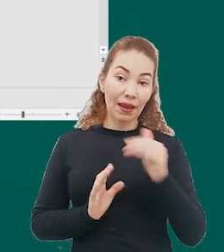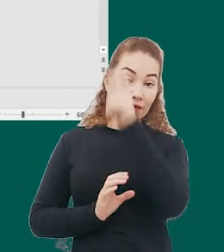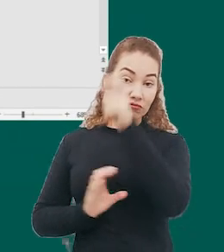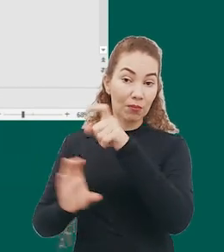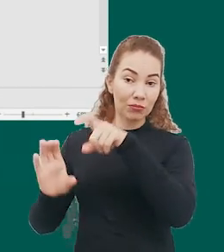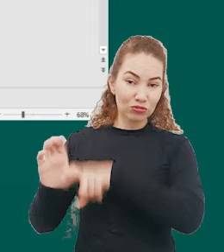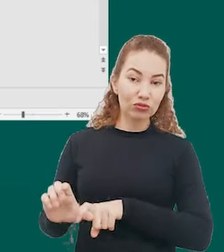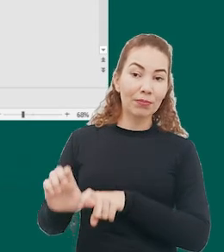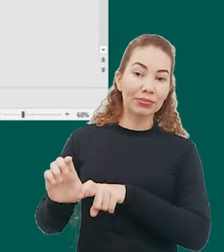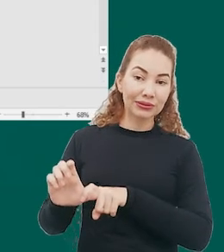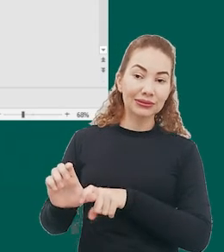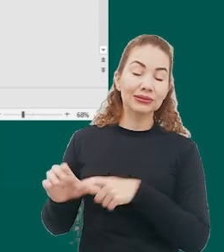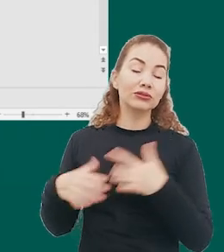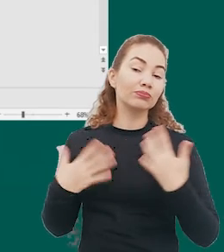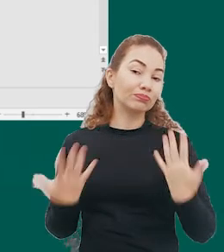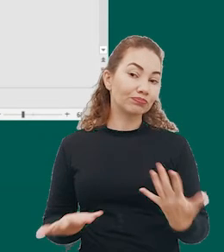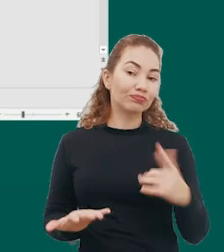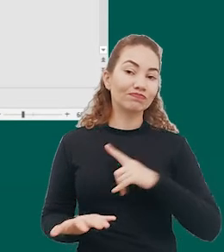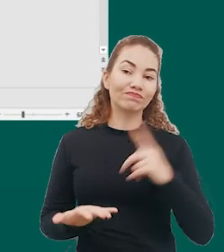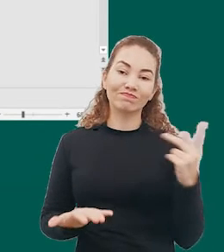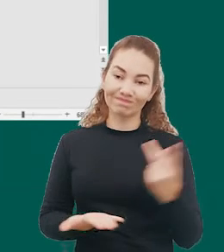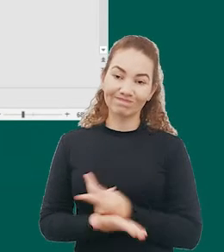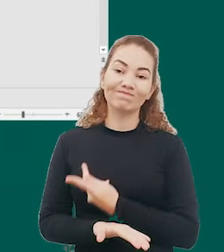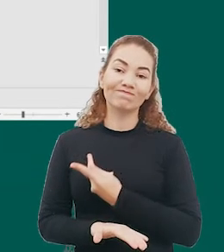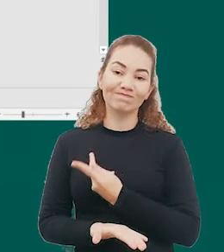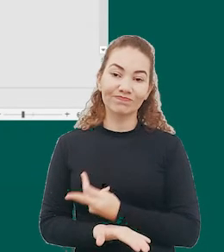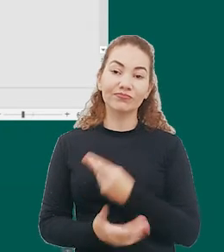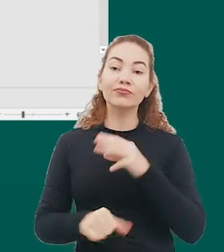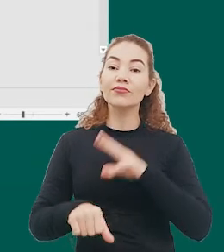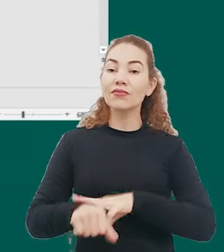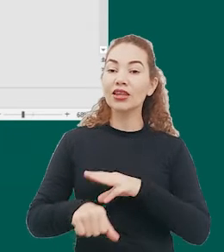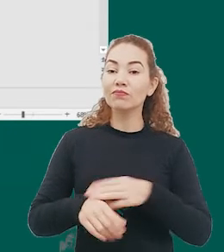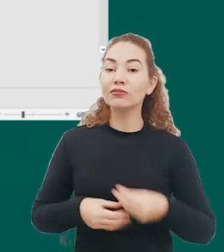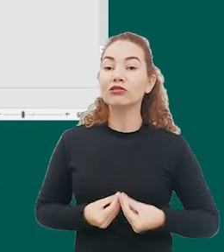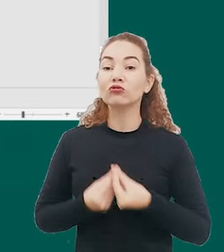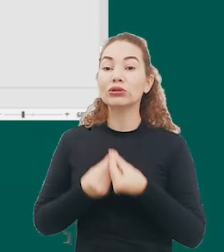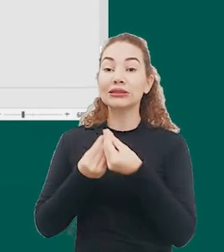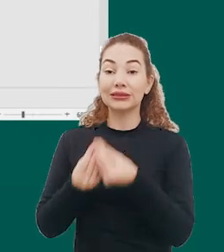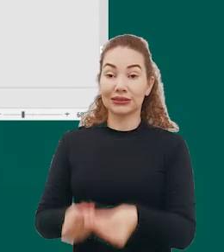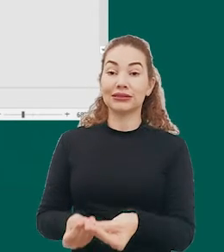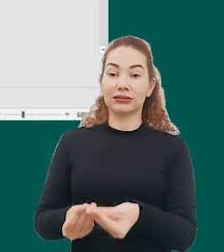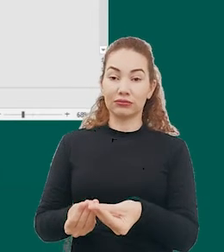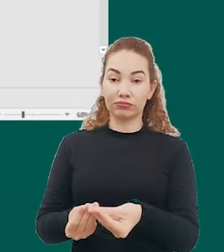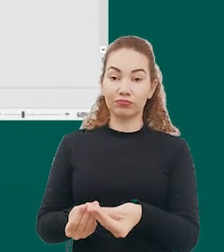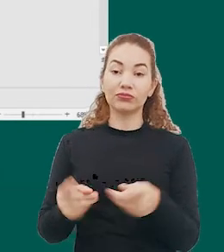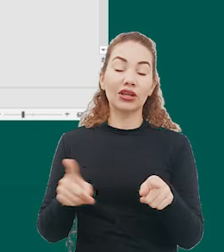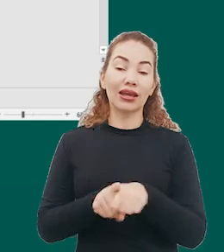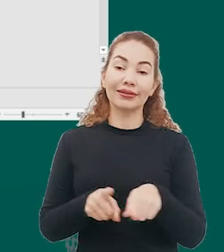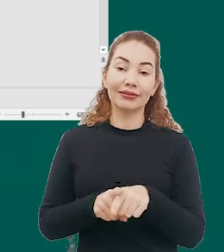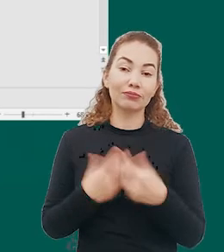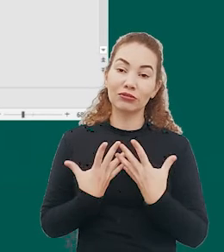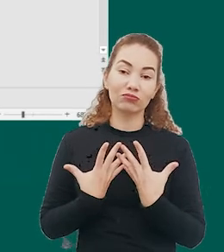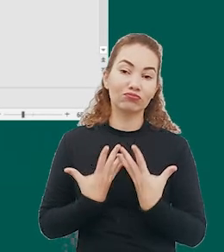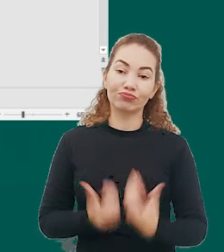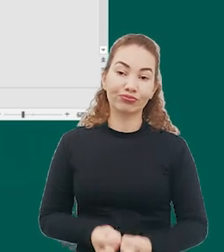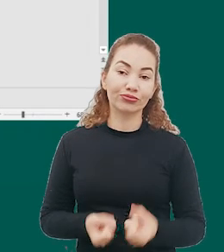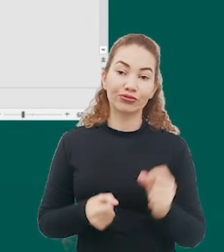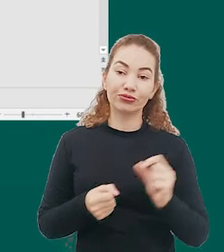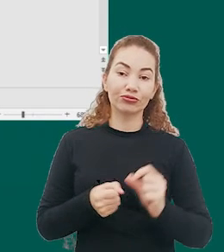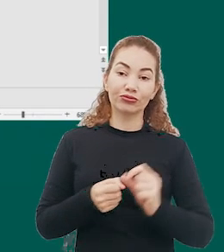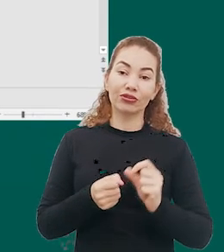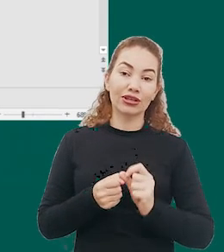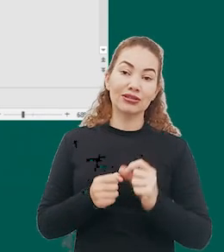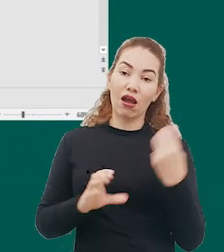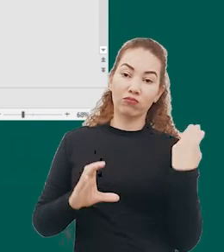dependente, vai dar erro no momento da entrega da declaração e não vai ser permitido, então, nós fazer o